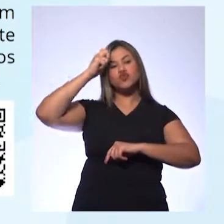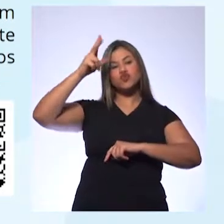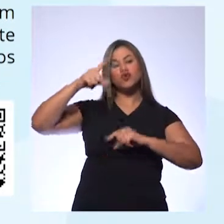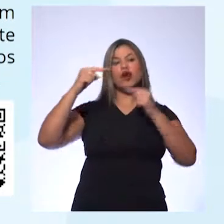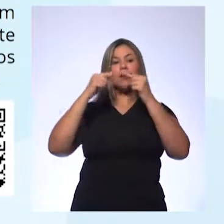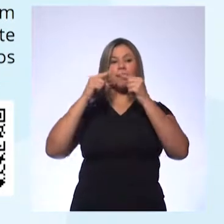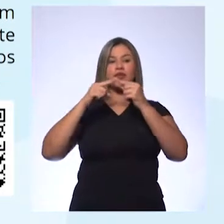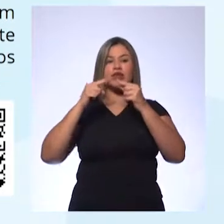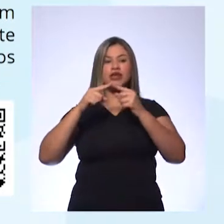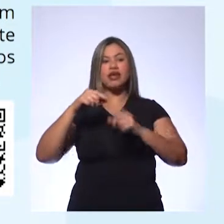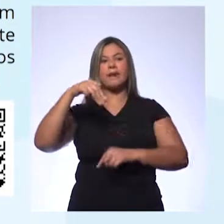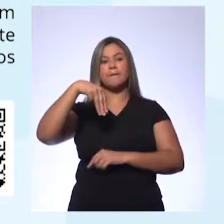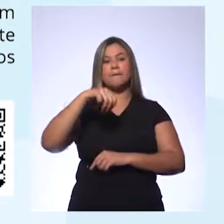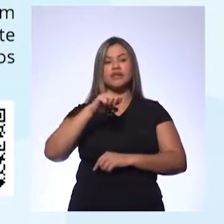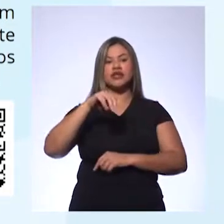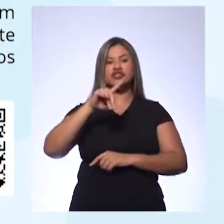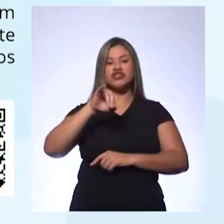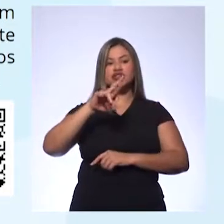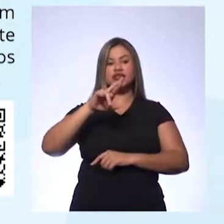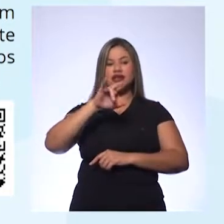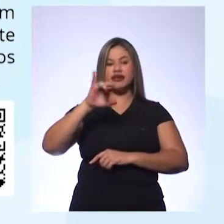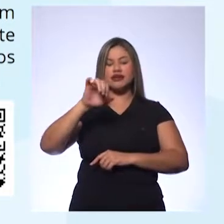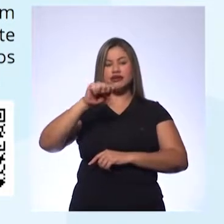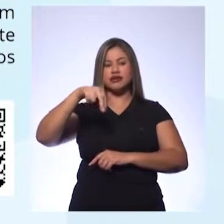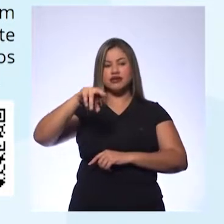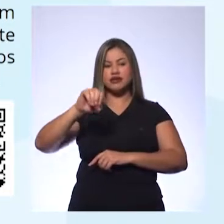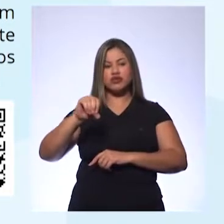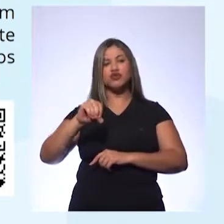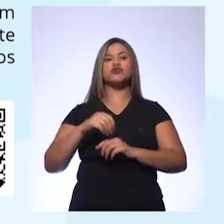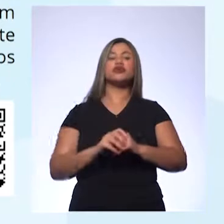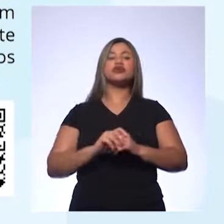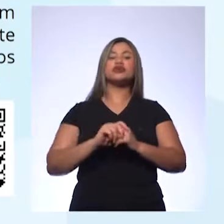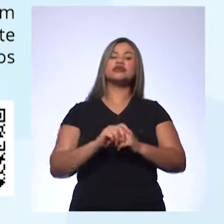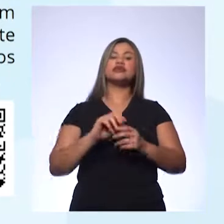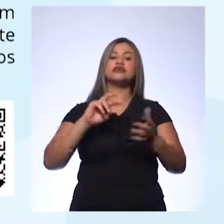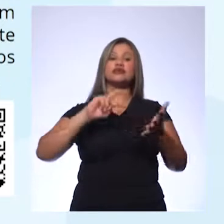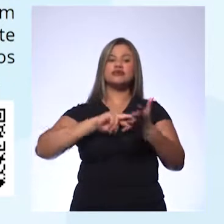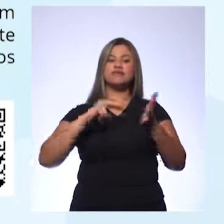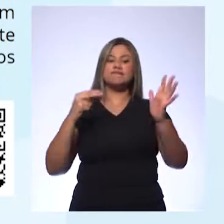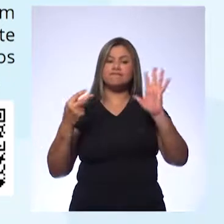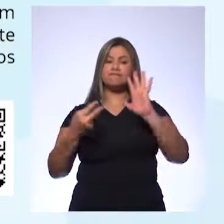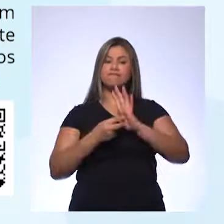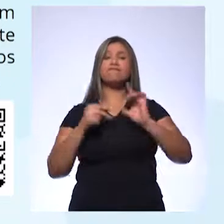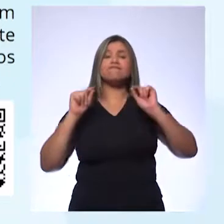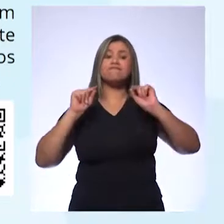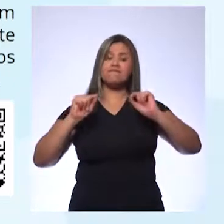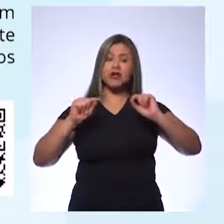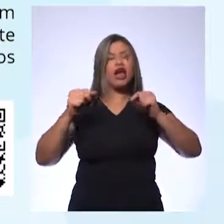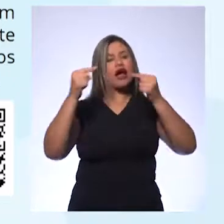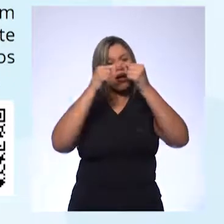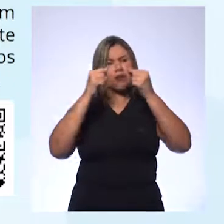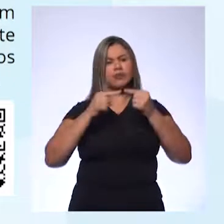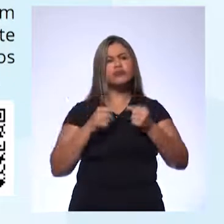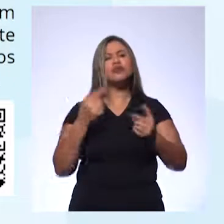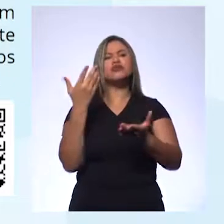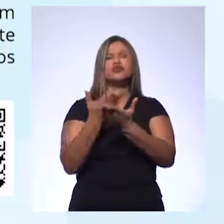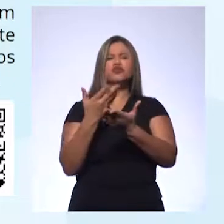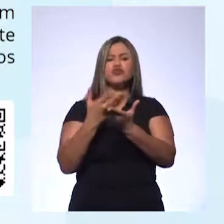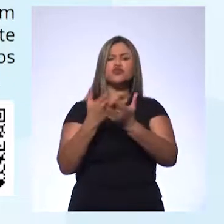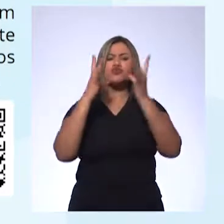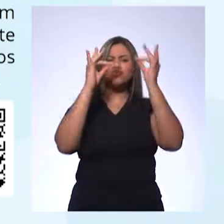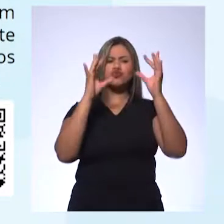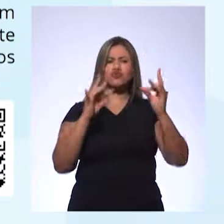no Mediterrâneo e seu significado Olha só sexto ano é o que nós estamos fazendo aí durante essas últimas aulas né